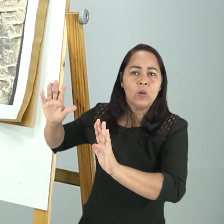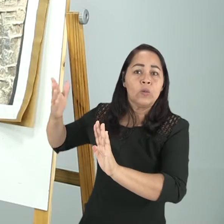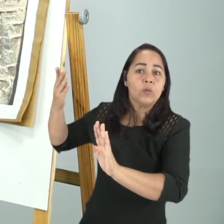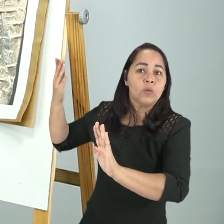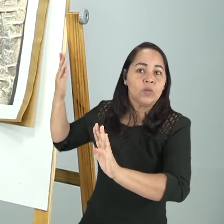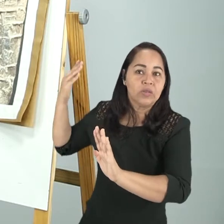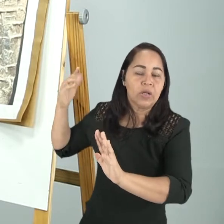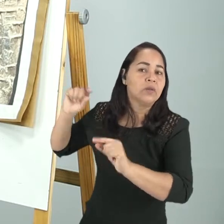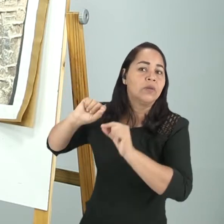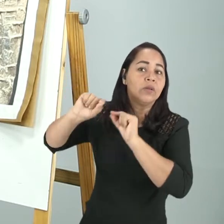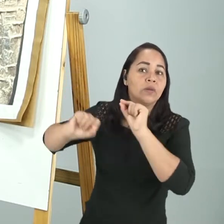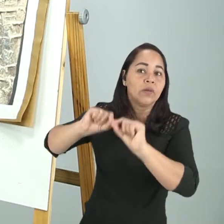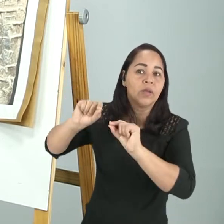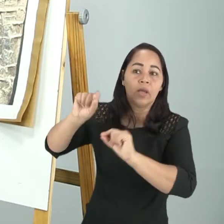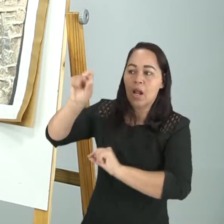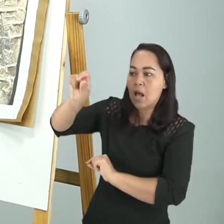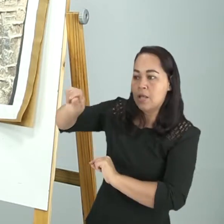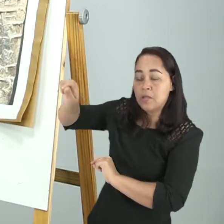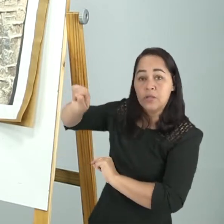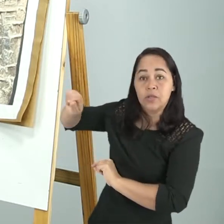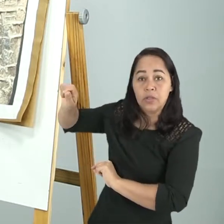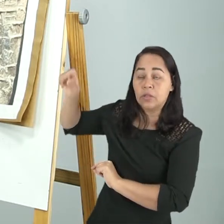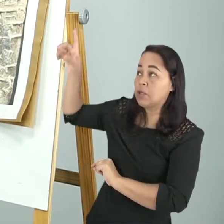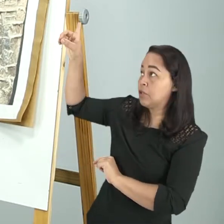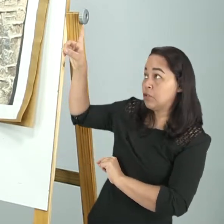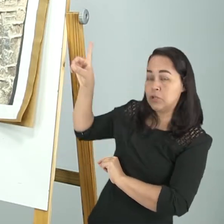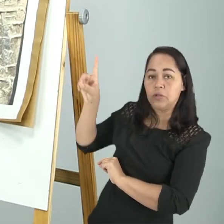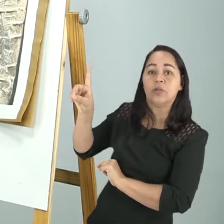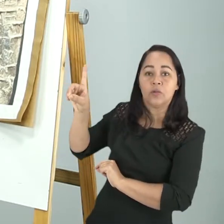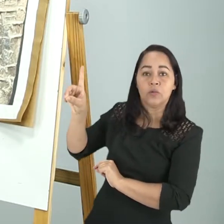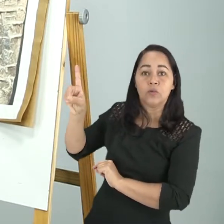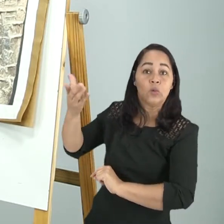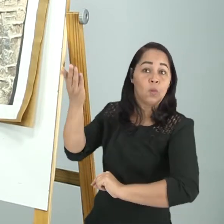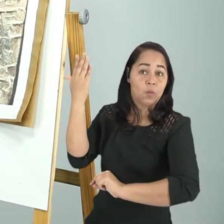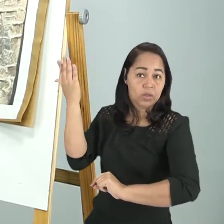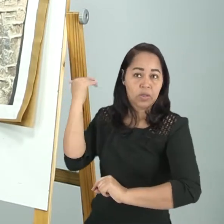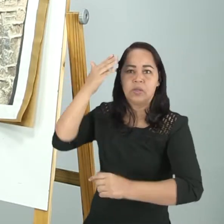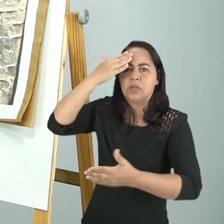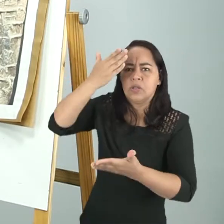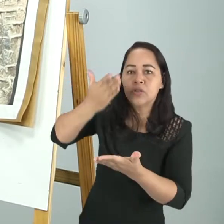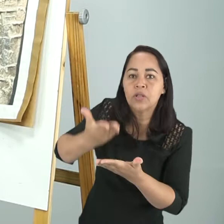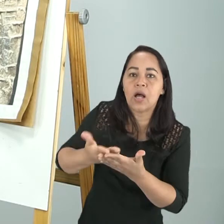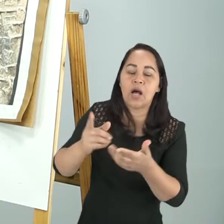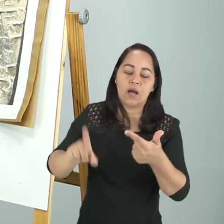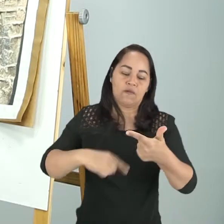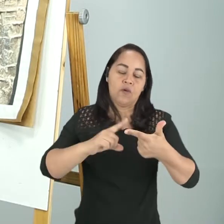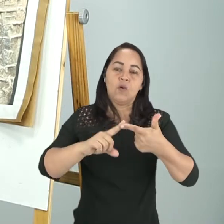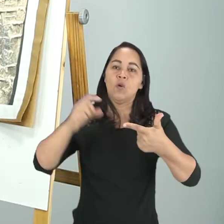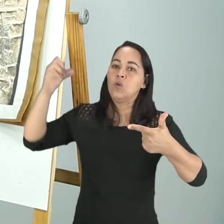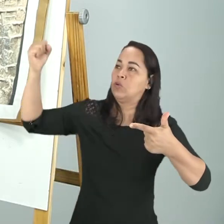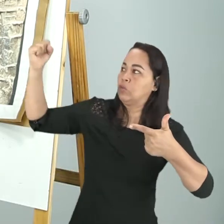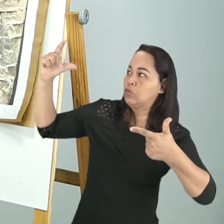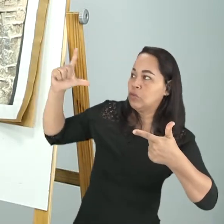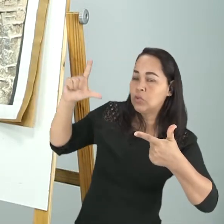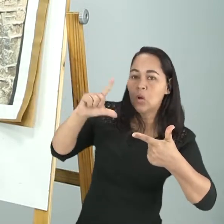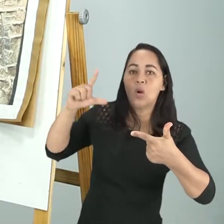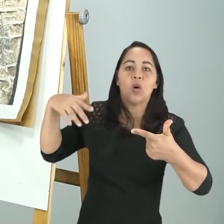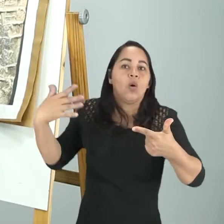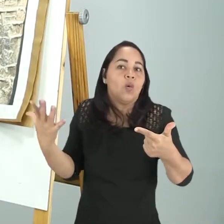informações divinas que vinham. Eles acreditavam muito nisso. No sol, eles acreditavam em coisas